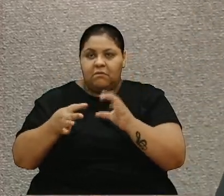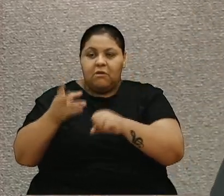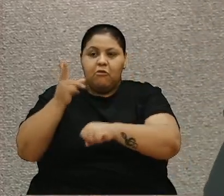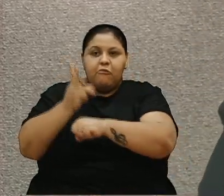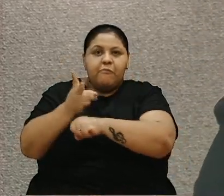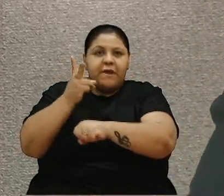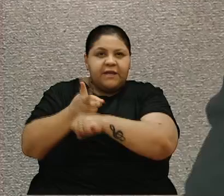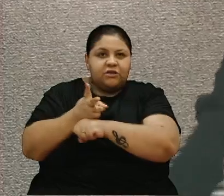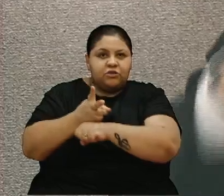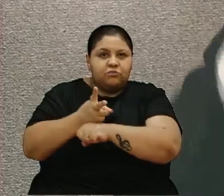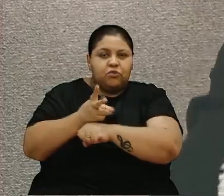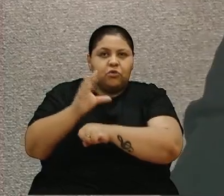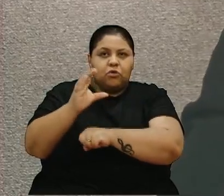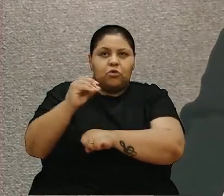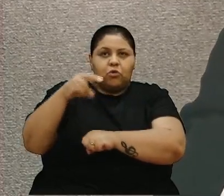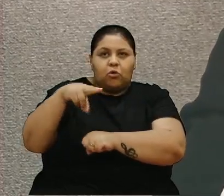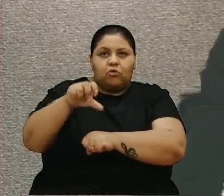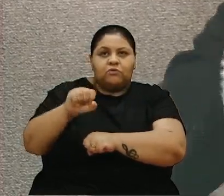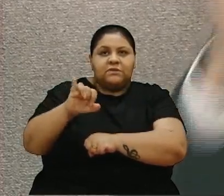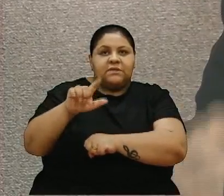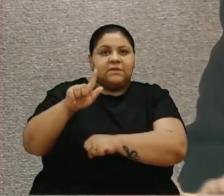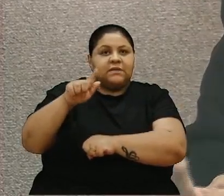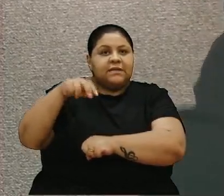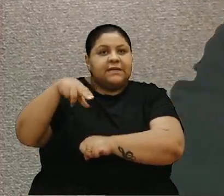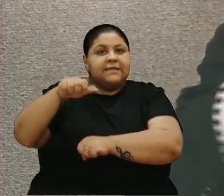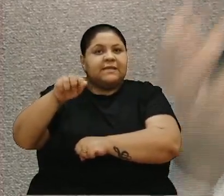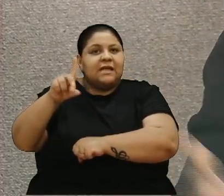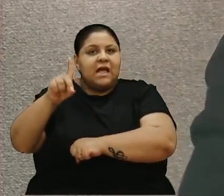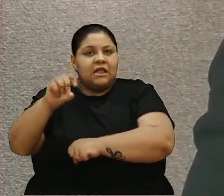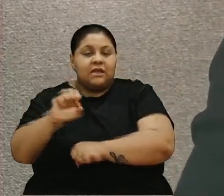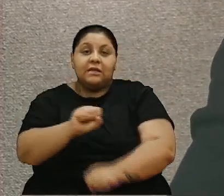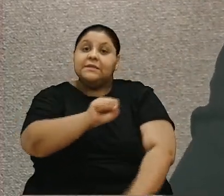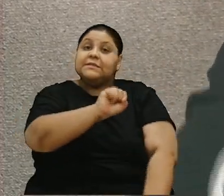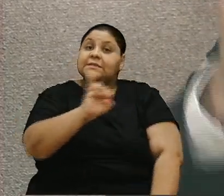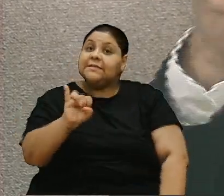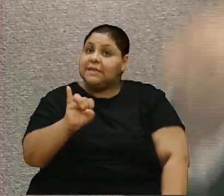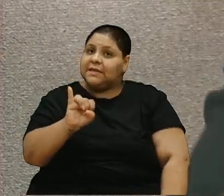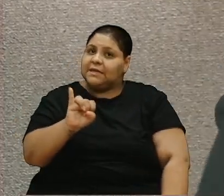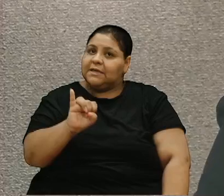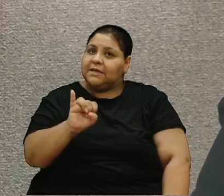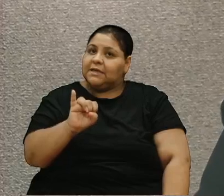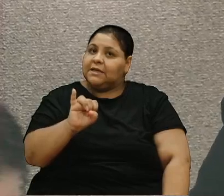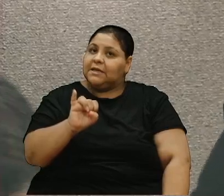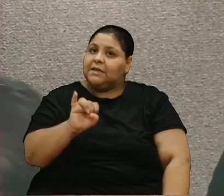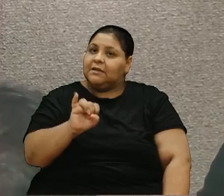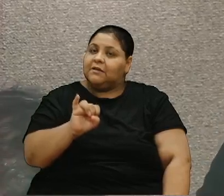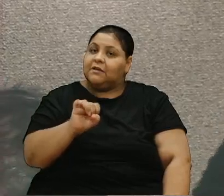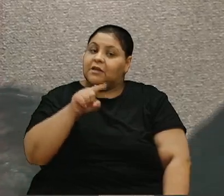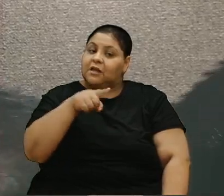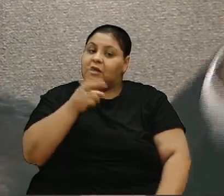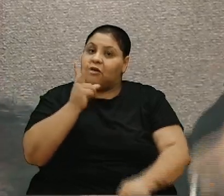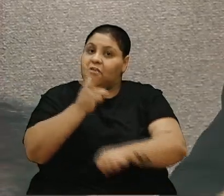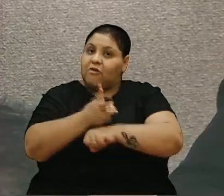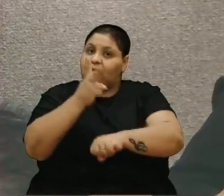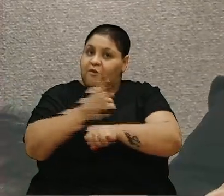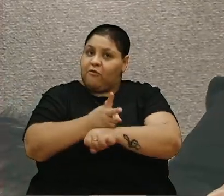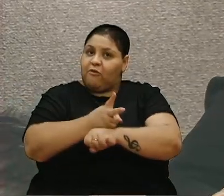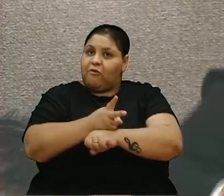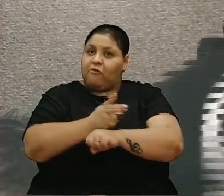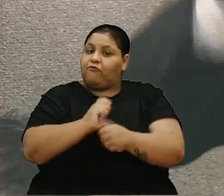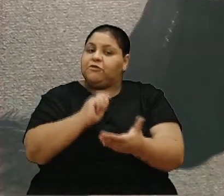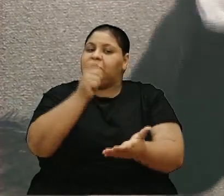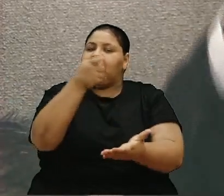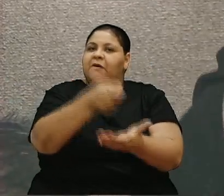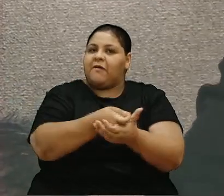consignado. Se, que é o que não está acontecendo, se esse empréstimo fosse para cobrir uma